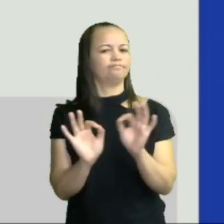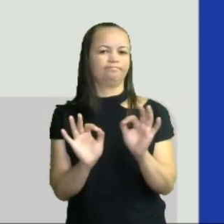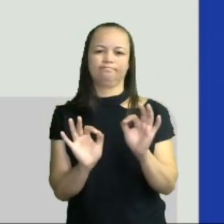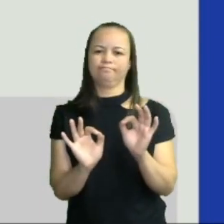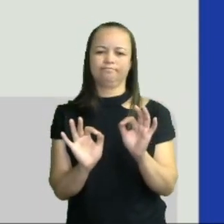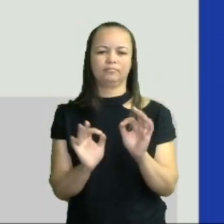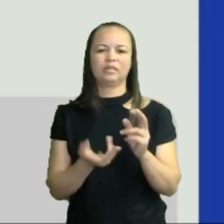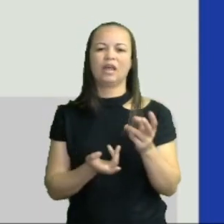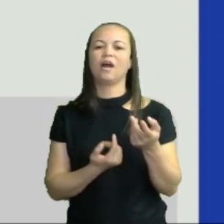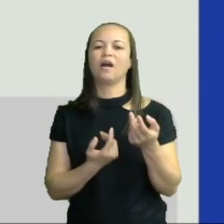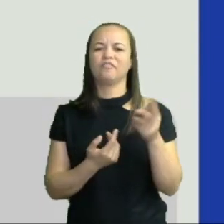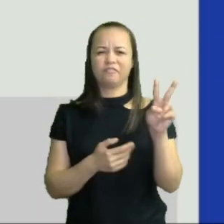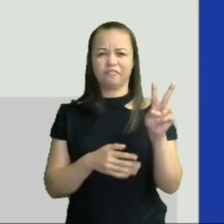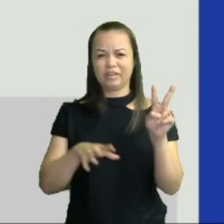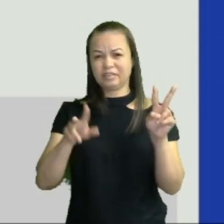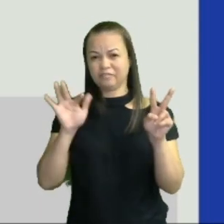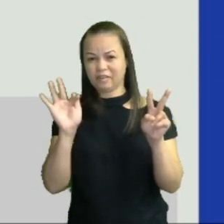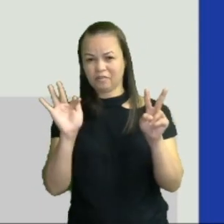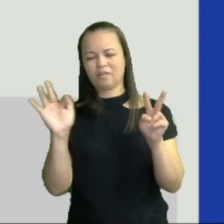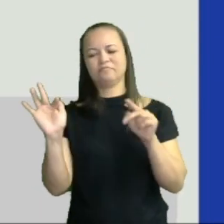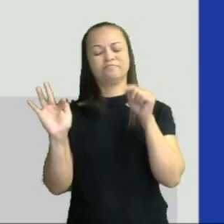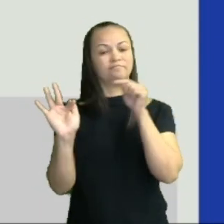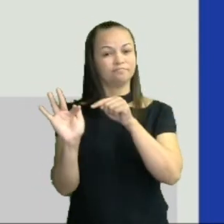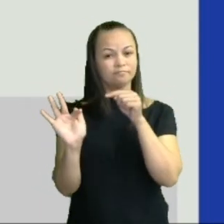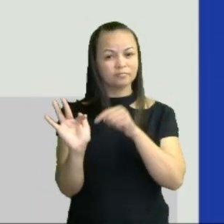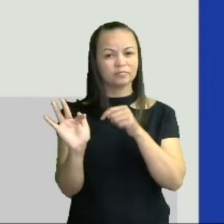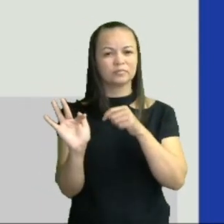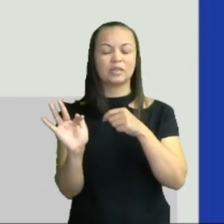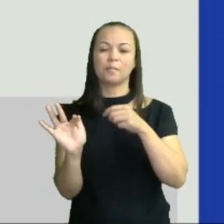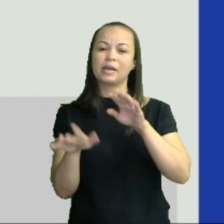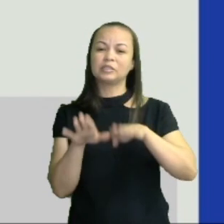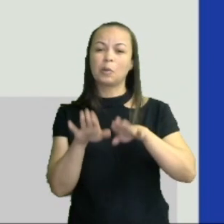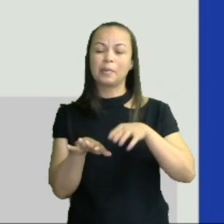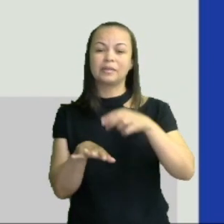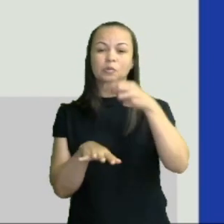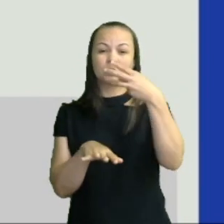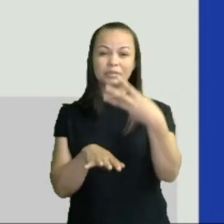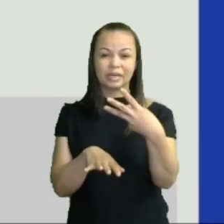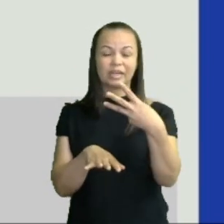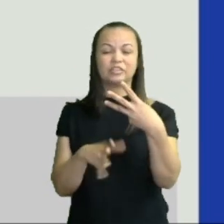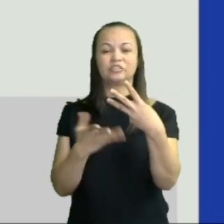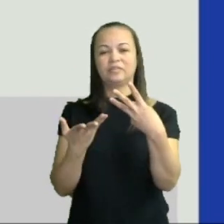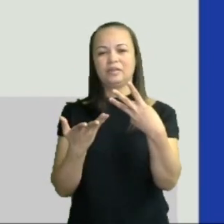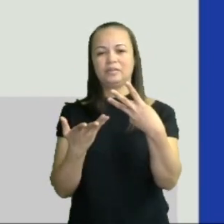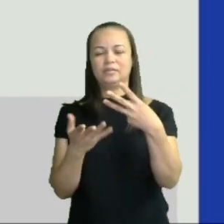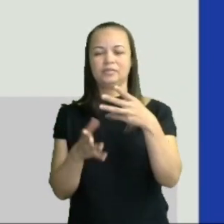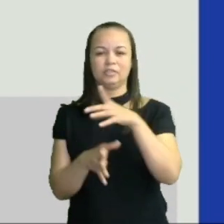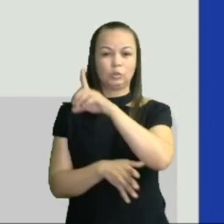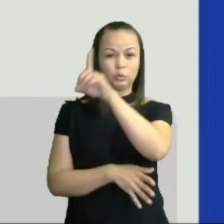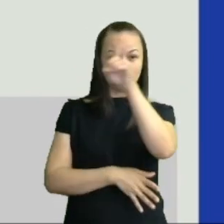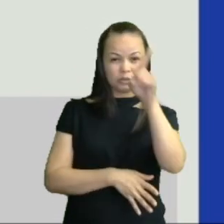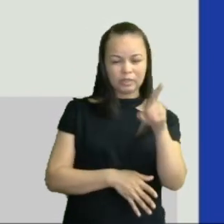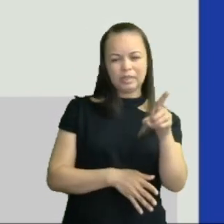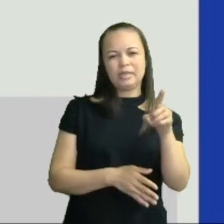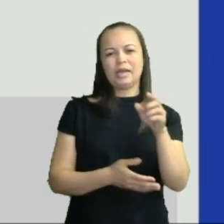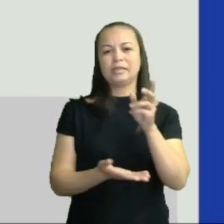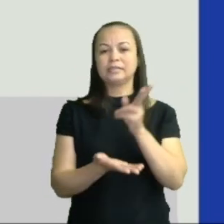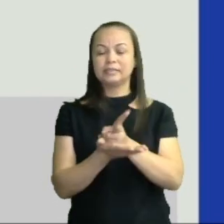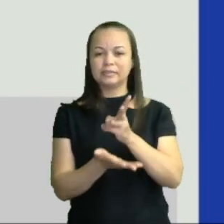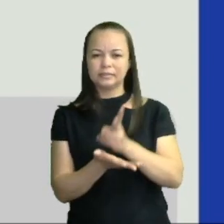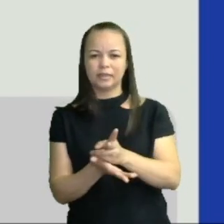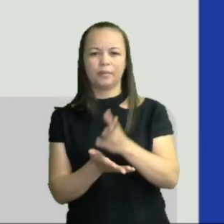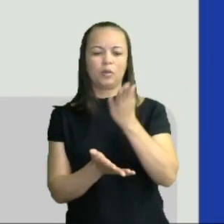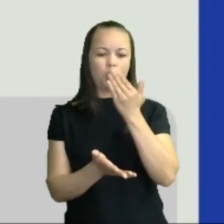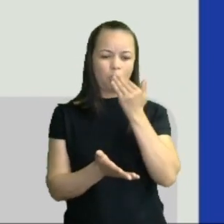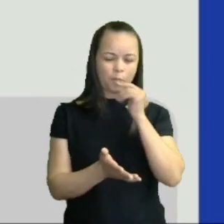gente? Isso tá o quê? Tá falso. É no mínimo 3 vezes, sempre após as refeições. Se você faz mais do que